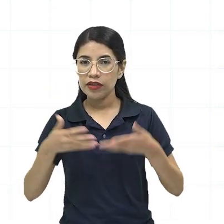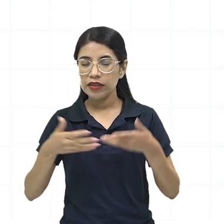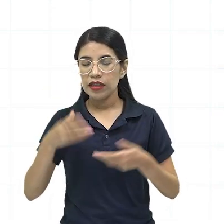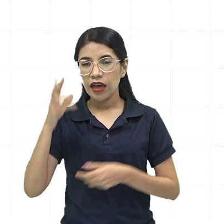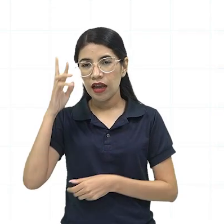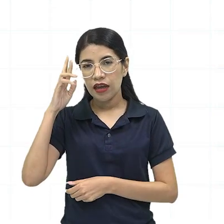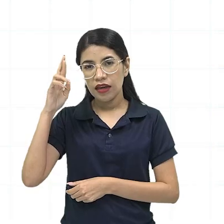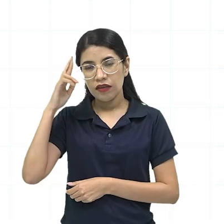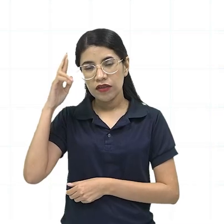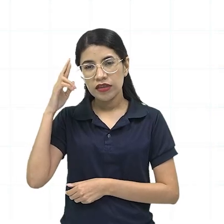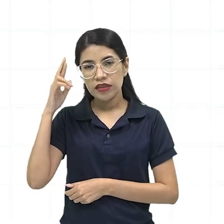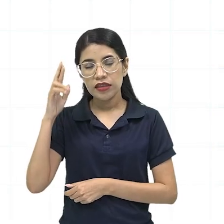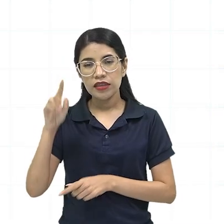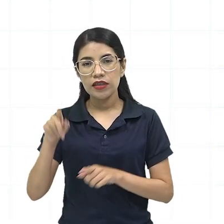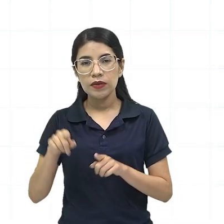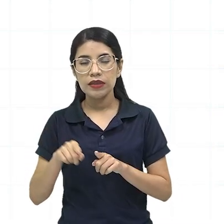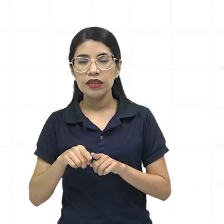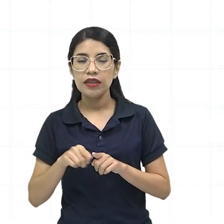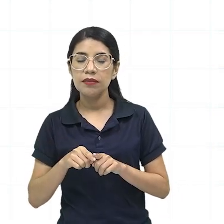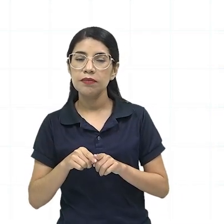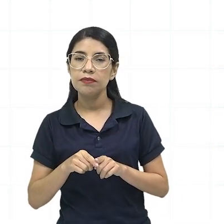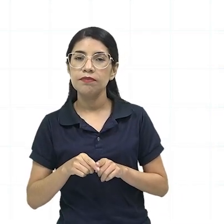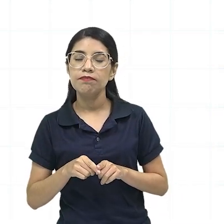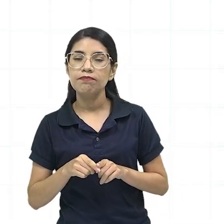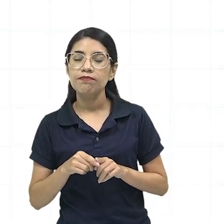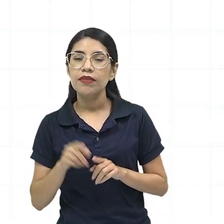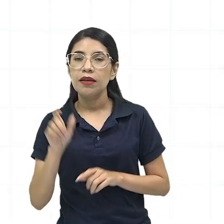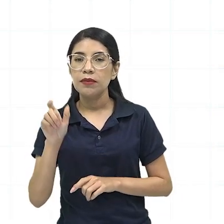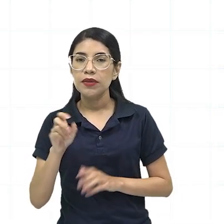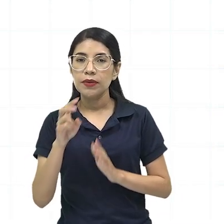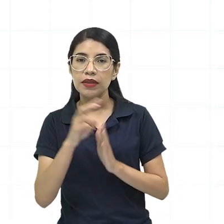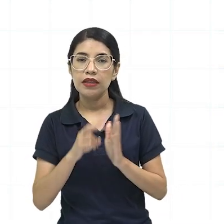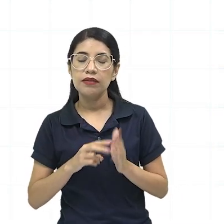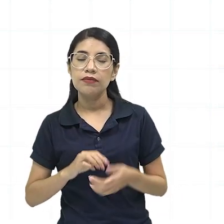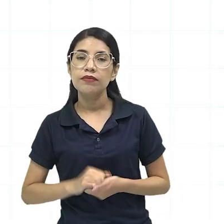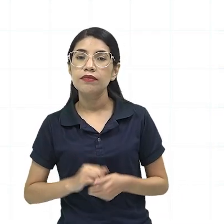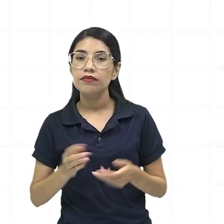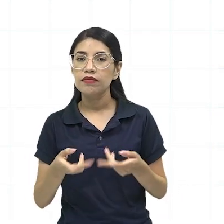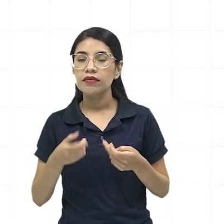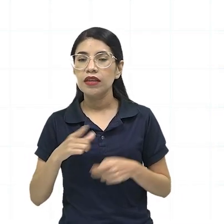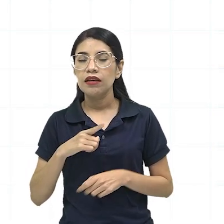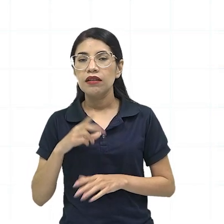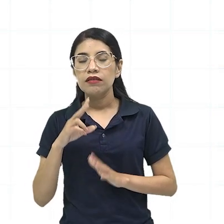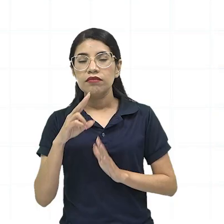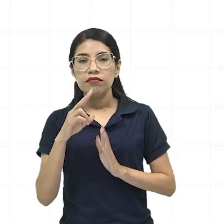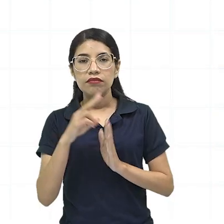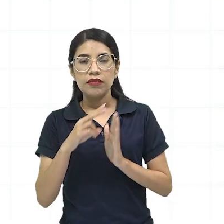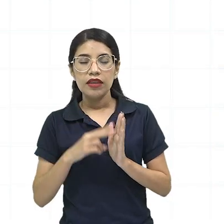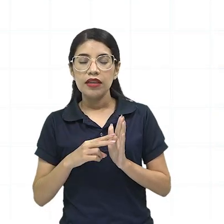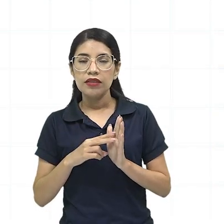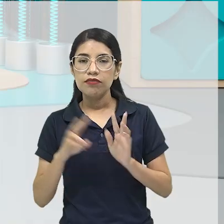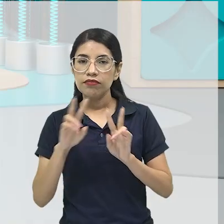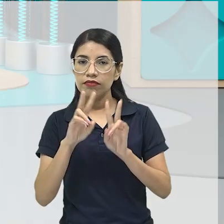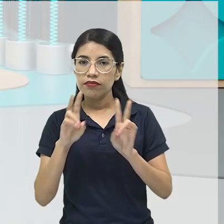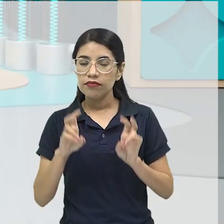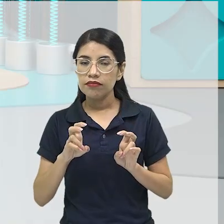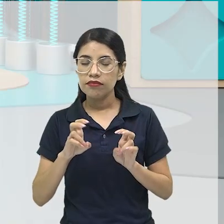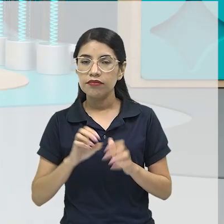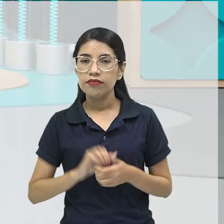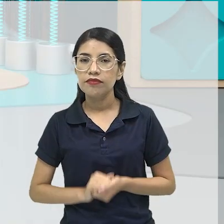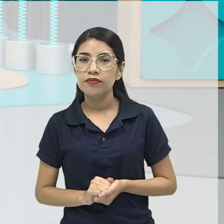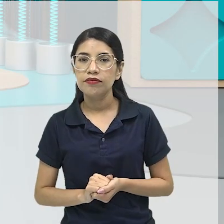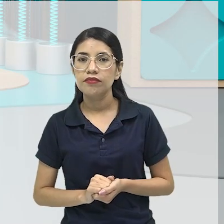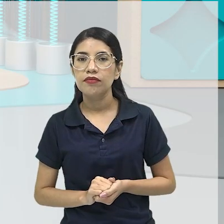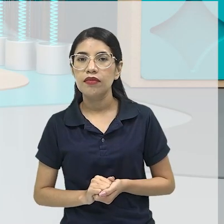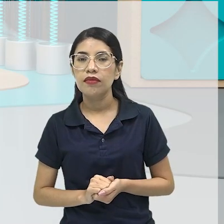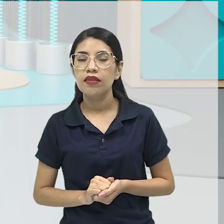reflexão e o engajamento do leitor. Então tem uma temática, eu tenho o estudo dessa temática, e eu preciso fazer